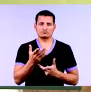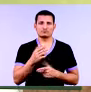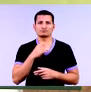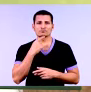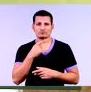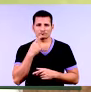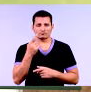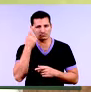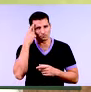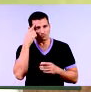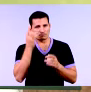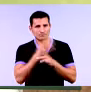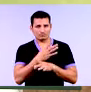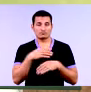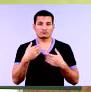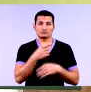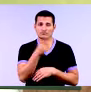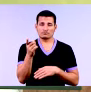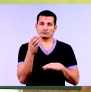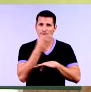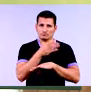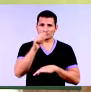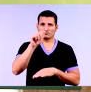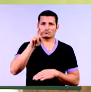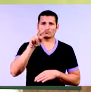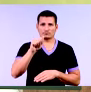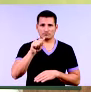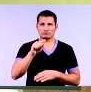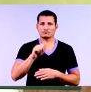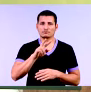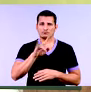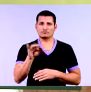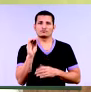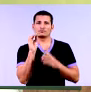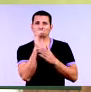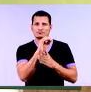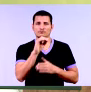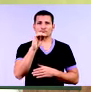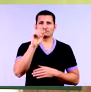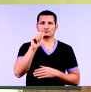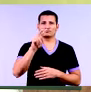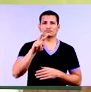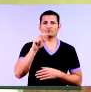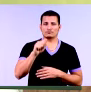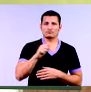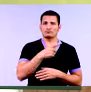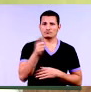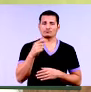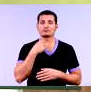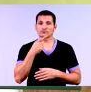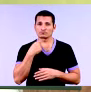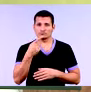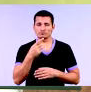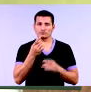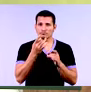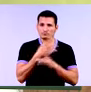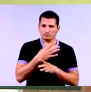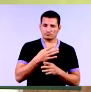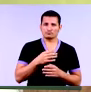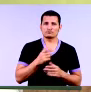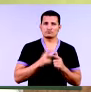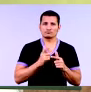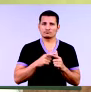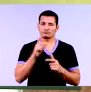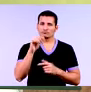Então, acessem o ambiente, a gente vai disponibilizar as respostas dessa atividade para que vocês tirem as dúvidas, porque de fato realmente